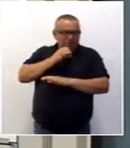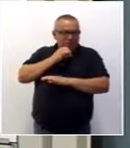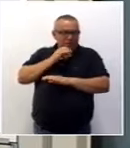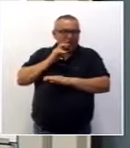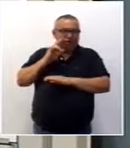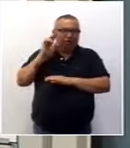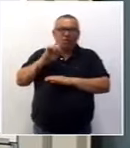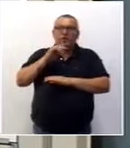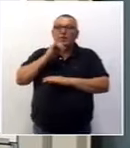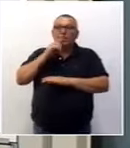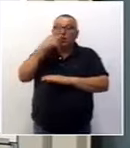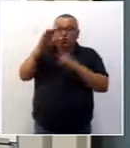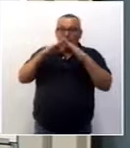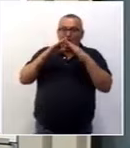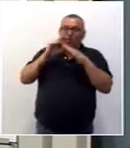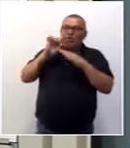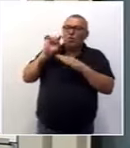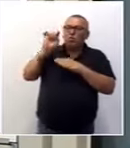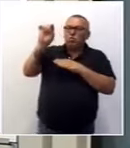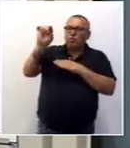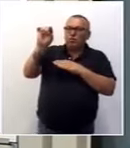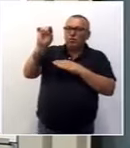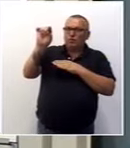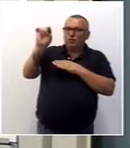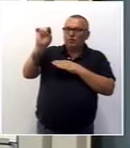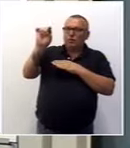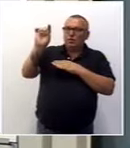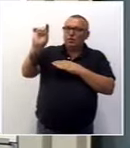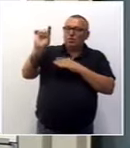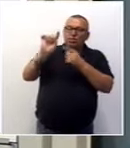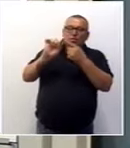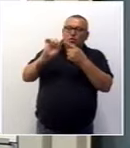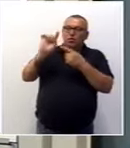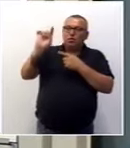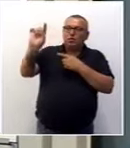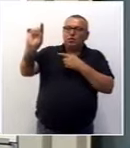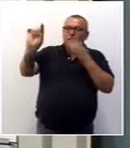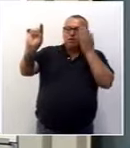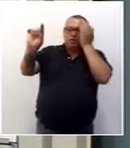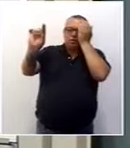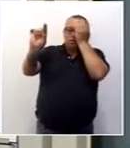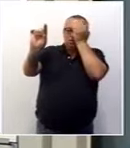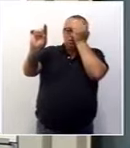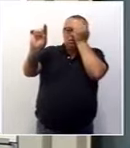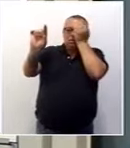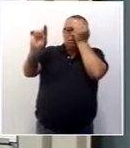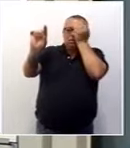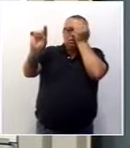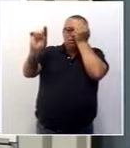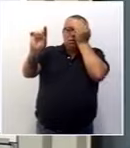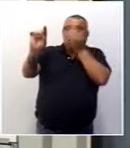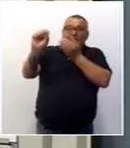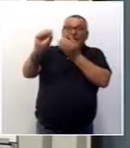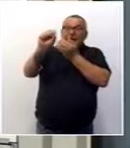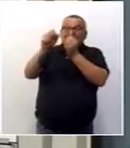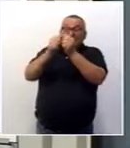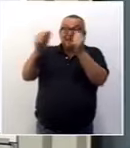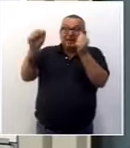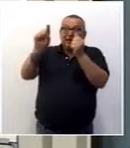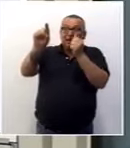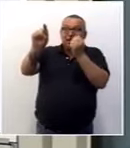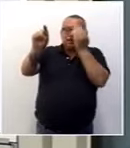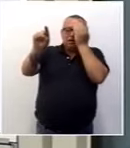Observem um ponto aí na casa de vocês e cubram esse ponto com o dedo e fechem um olho. E sem mudar o dedo de posição,